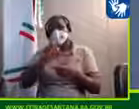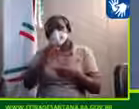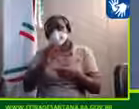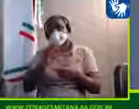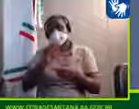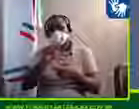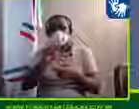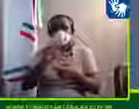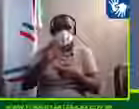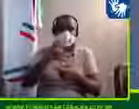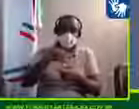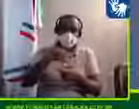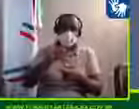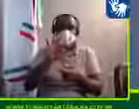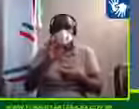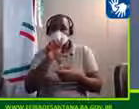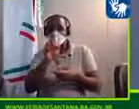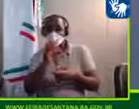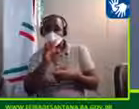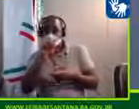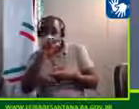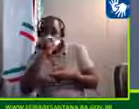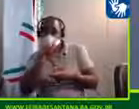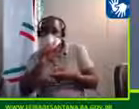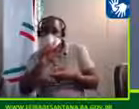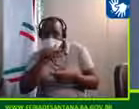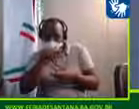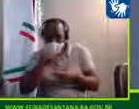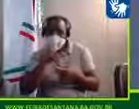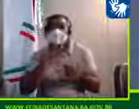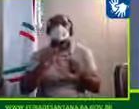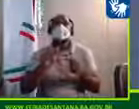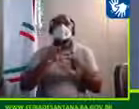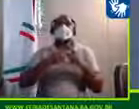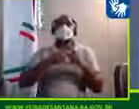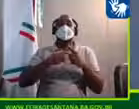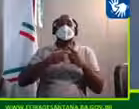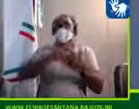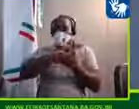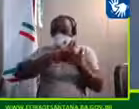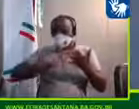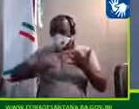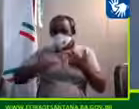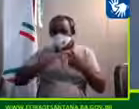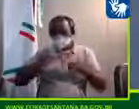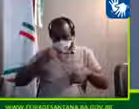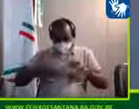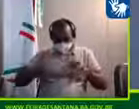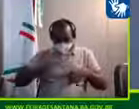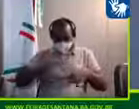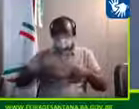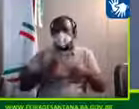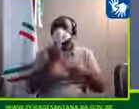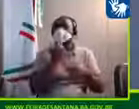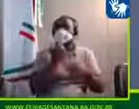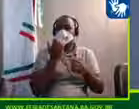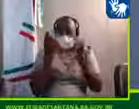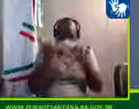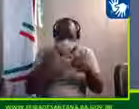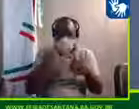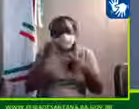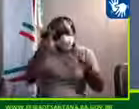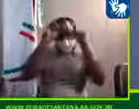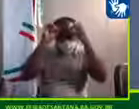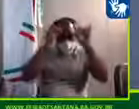dexametasonas, que são utilizadas de forma muito importante para evitar inflamações, mas isso do ponto de vista de quem está internado e sob